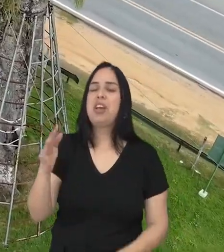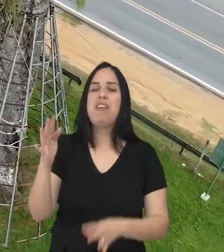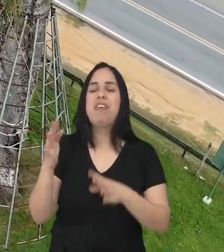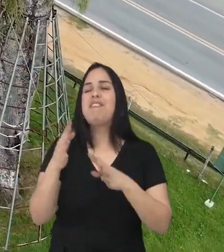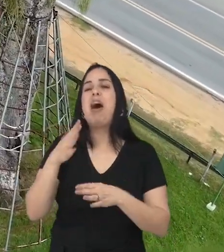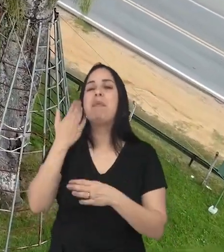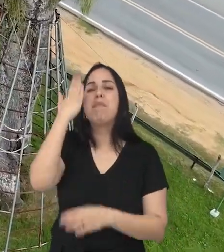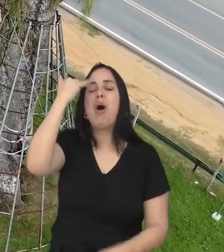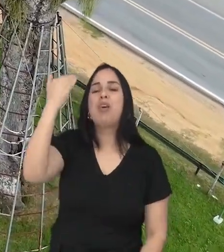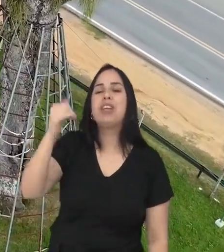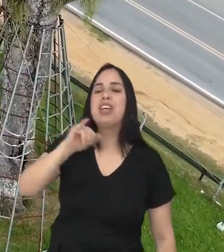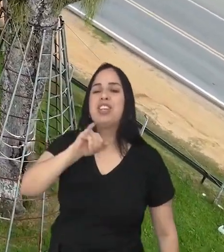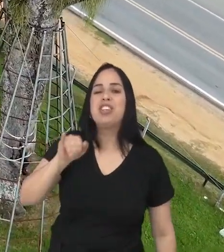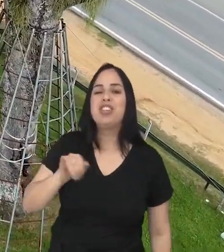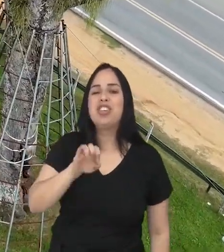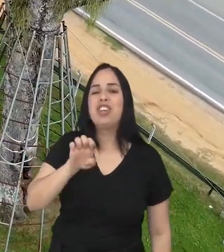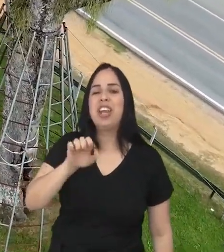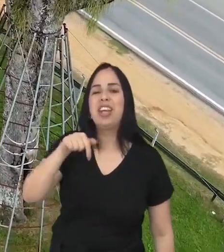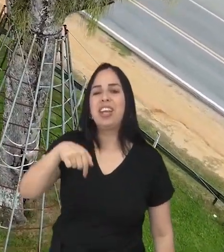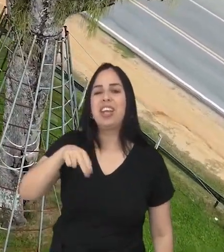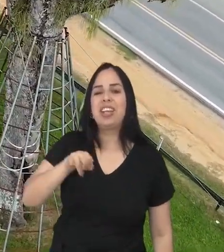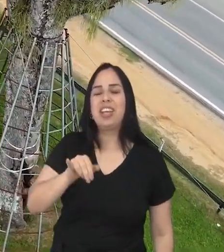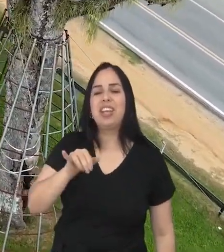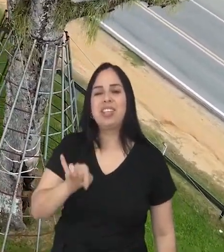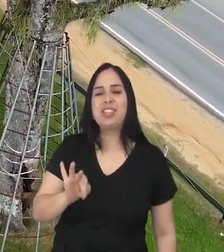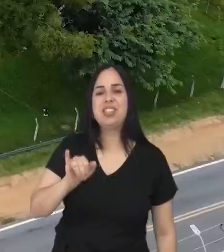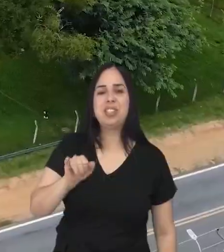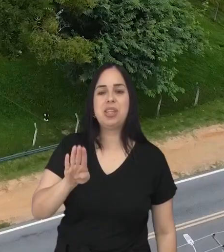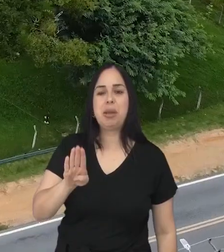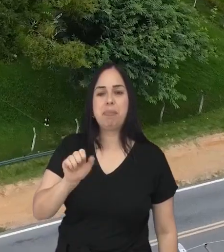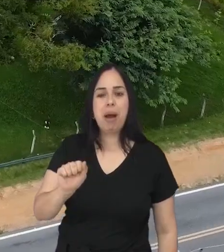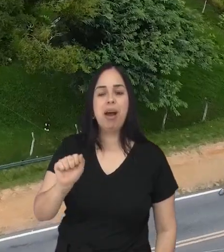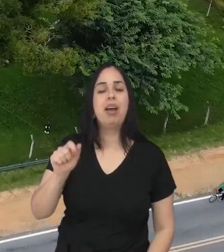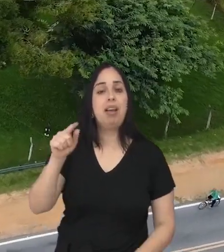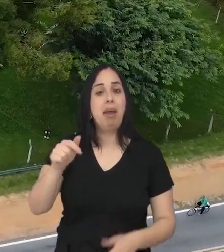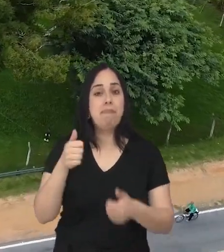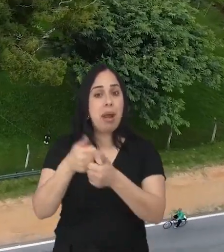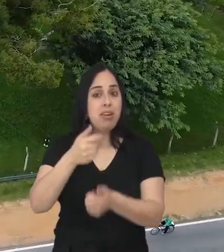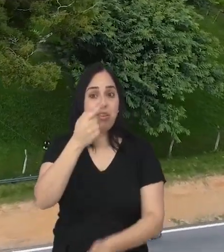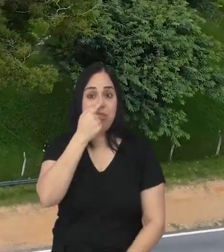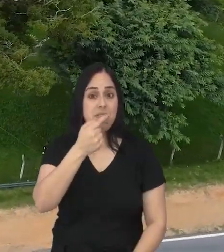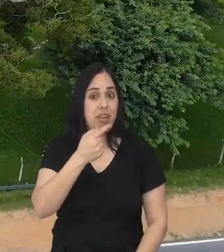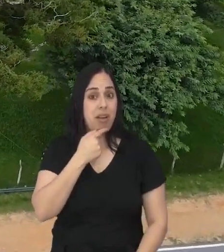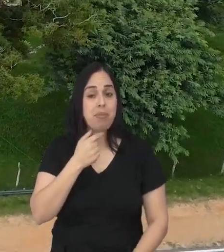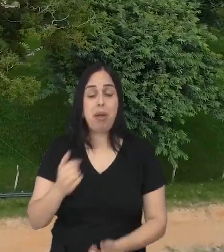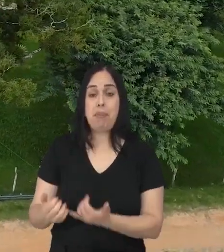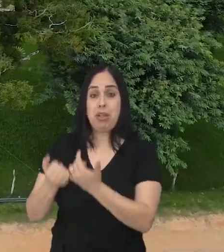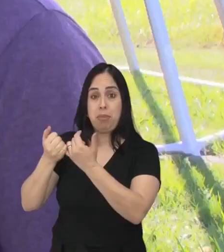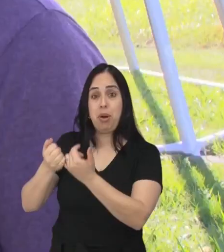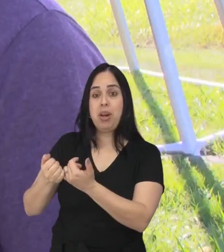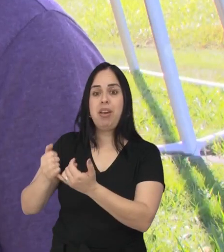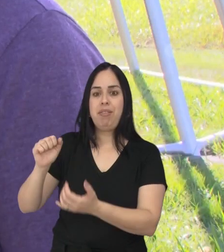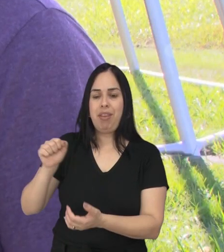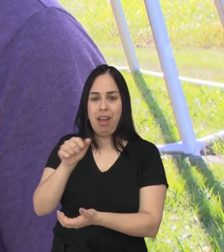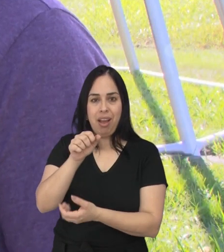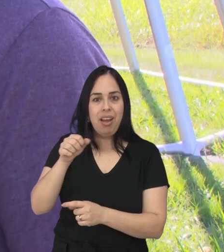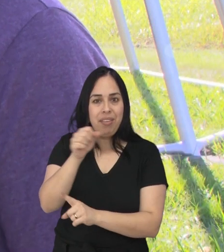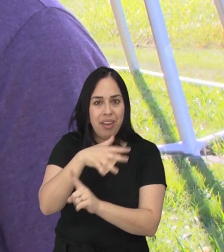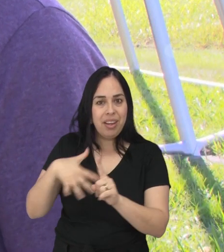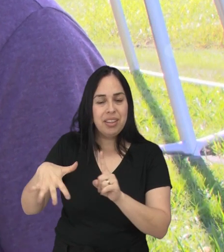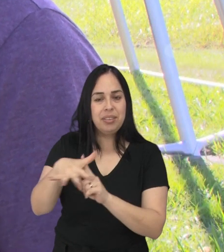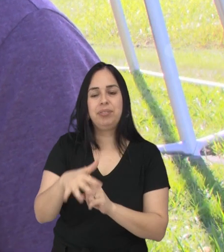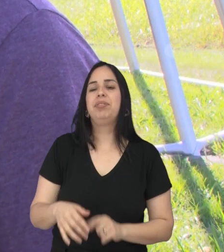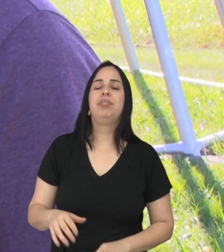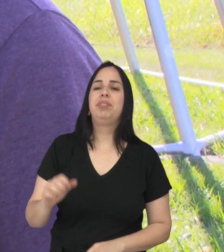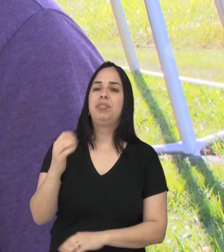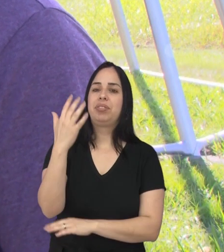como Jequitibá rosa, símbolo do distrito de Eugênio de Melo e parte de nosso patrimônio ambiental. É uma árvore símbolo